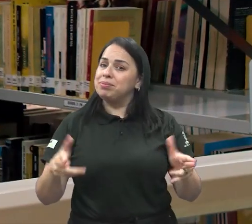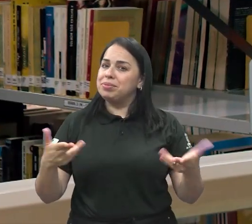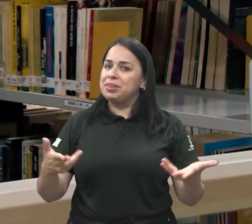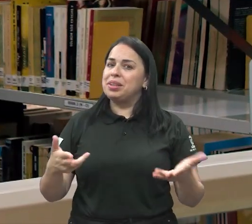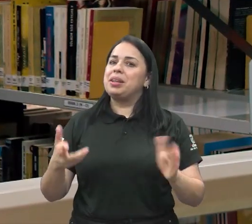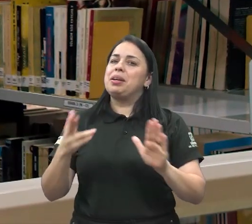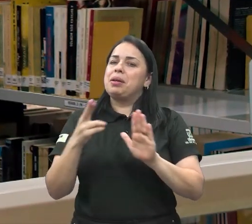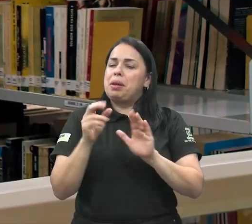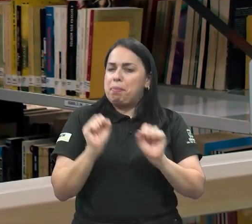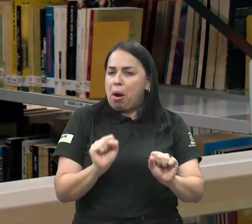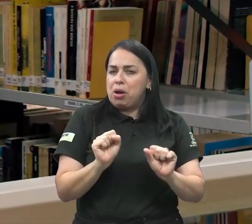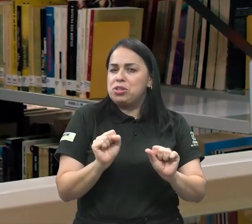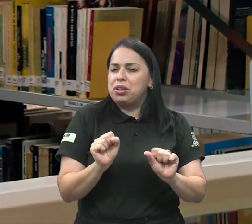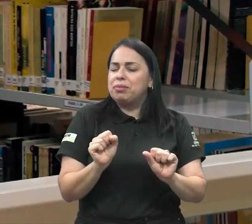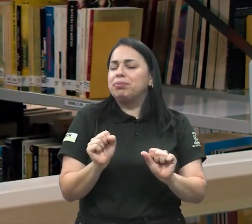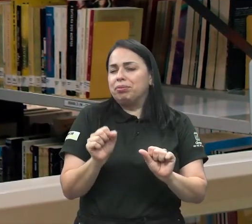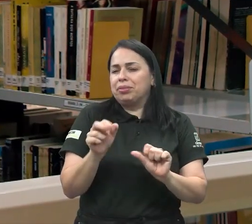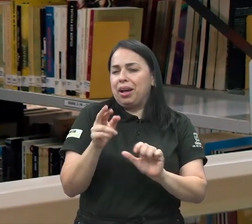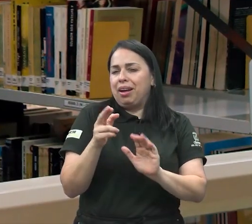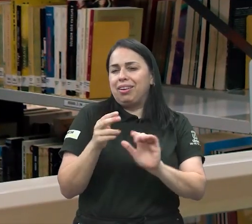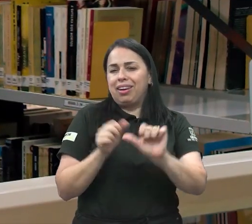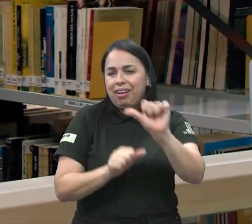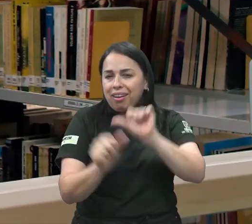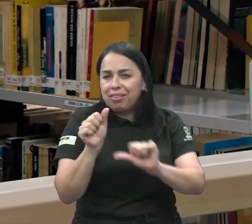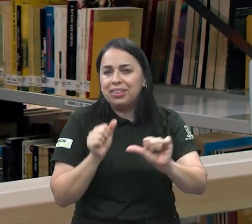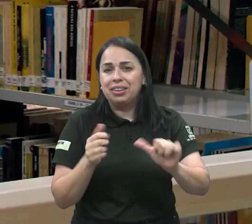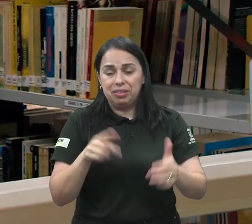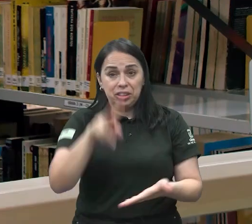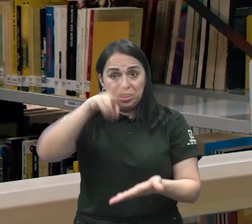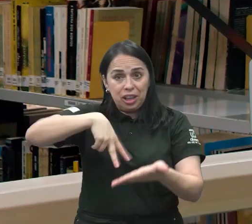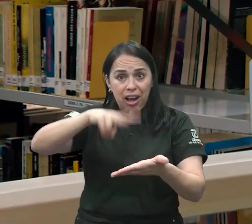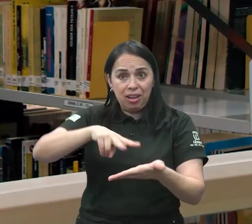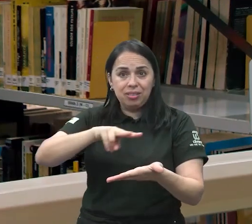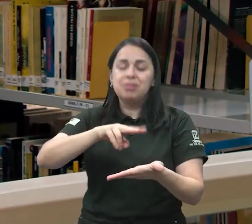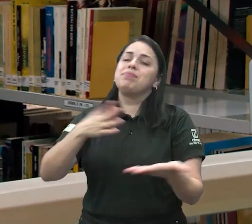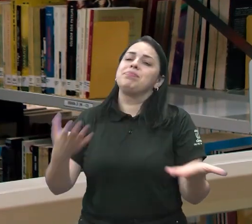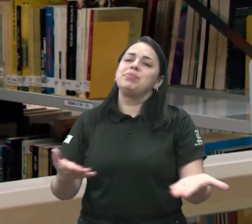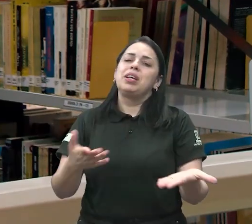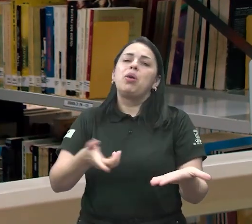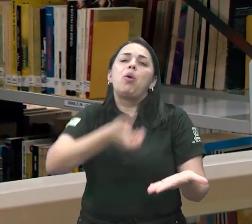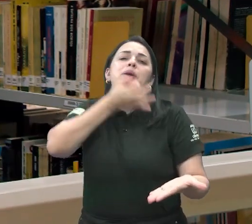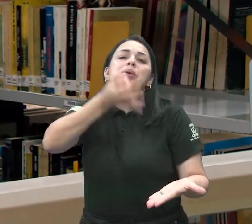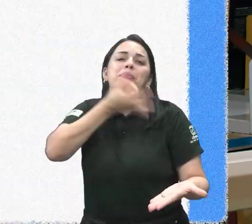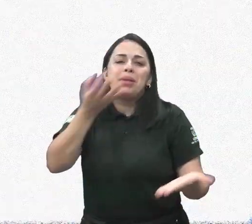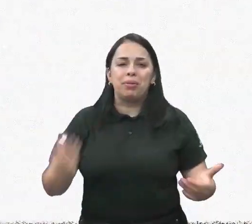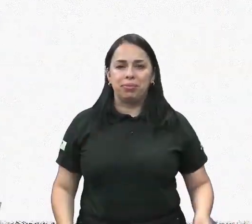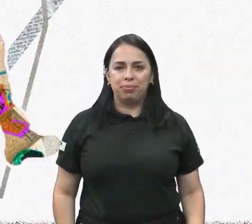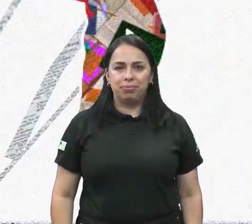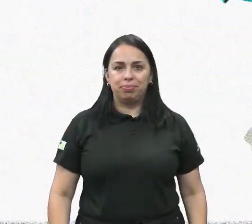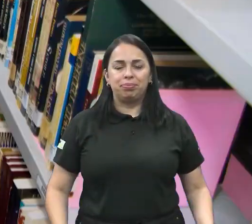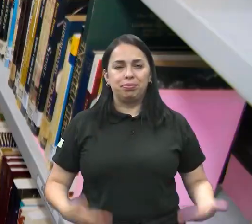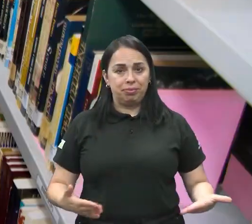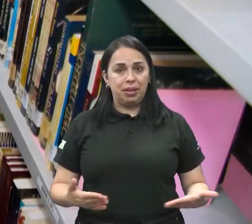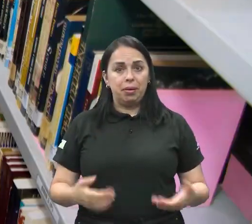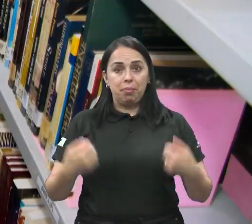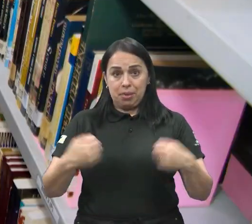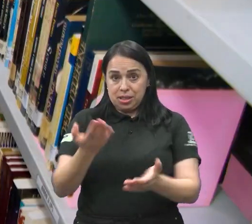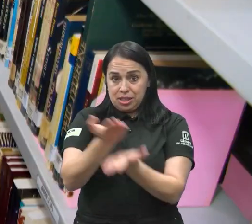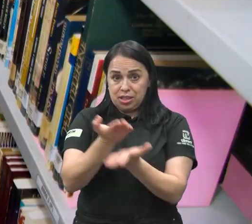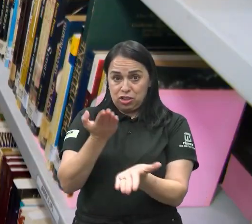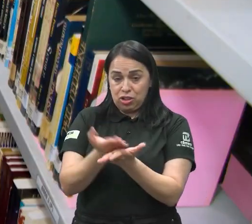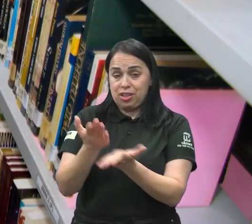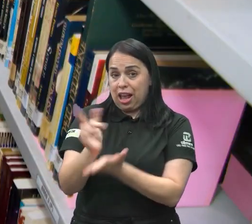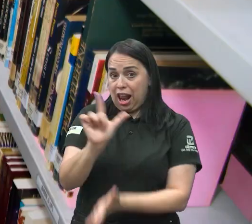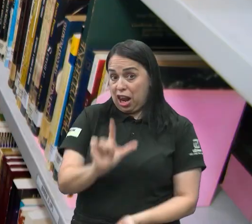essa regra ainda poderia ser aplicada? E você, já leu o Cortiço? O que acha disso? Tá precisando estudar